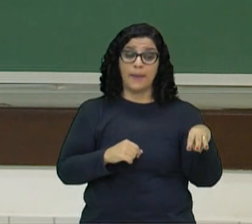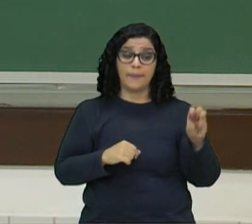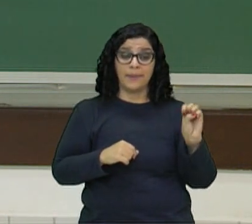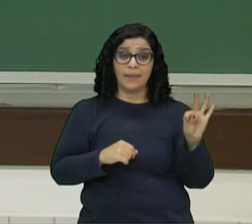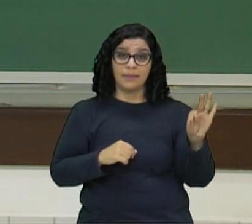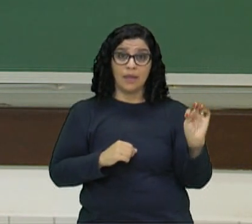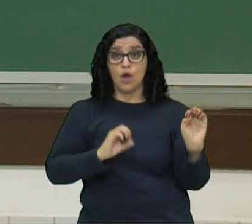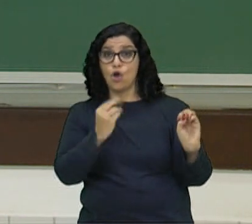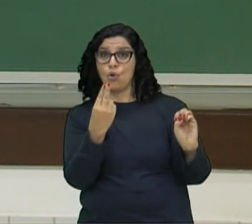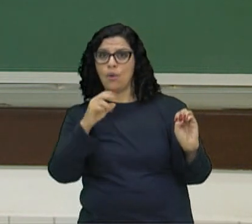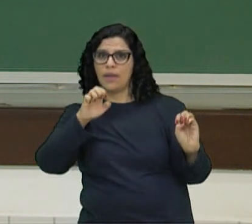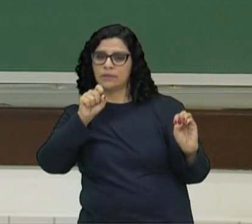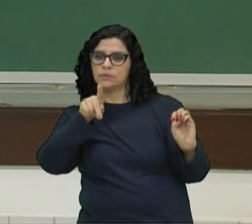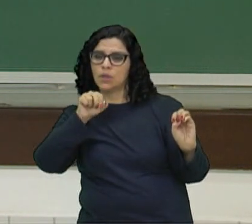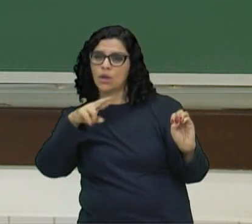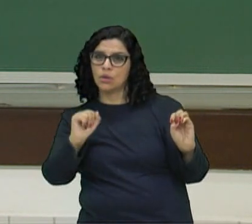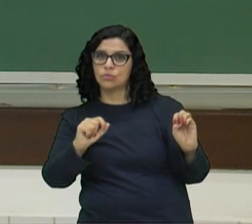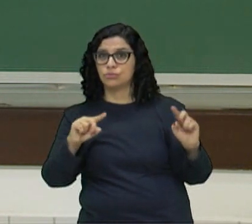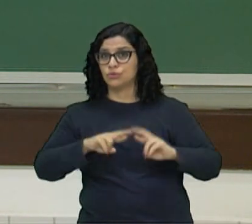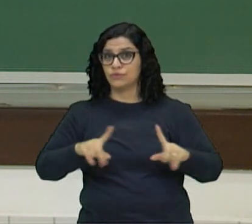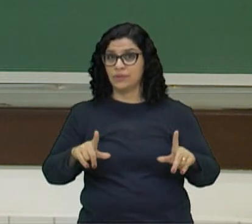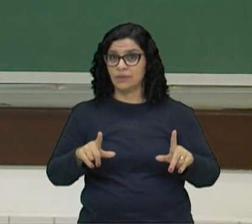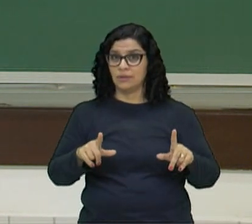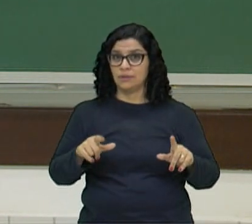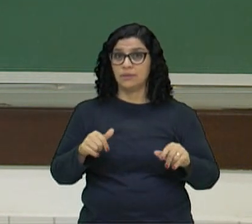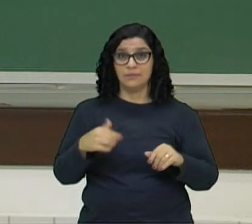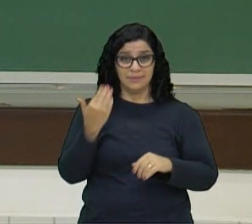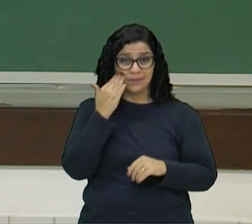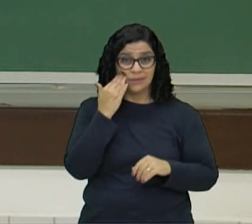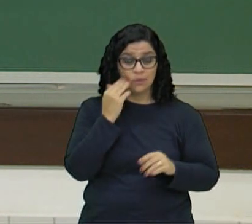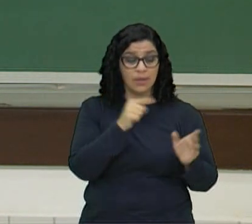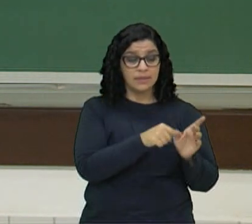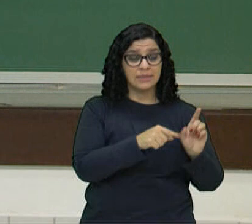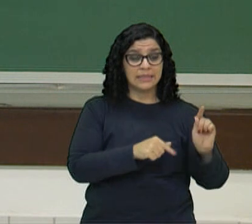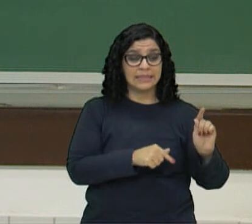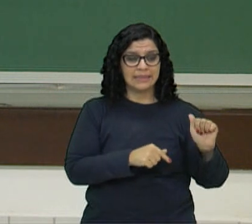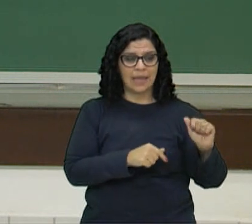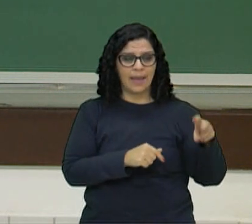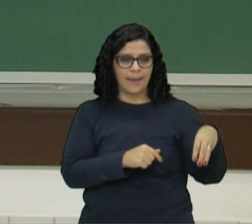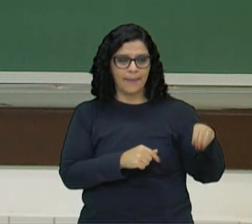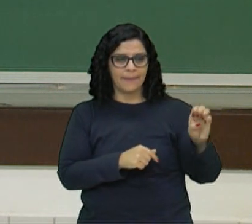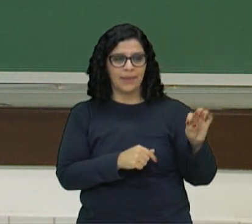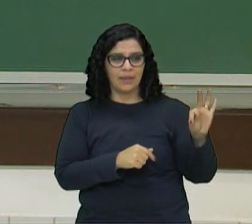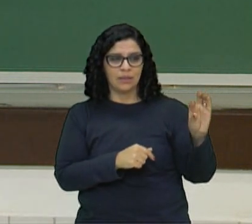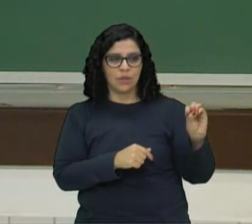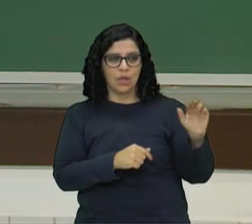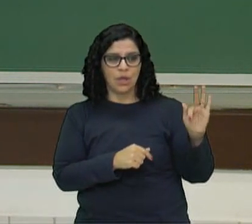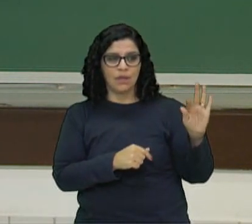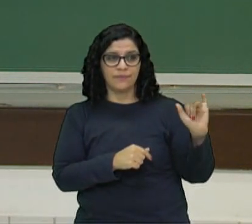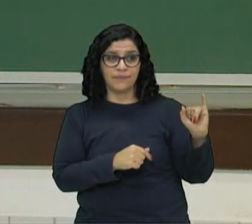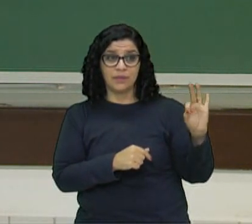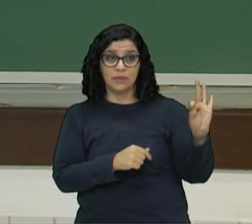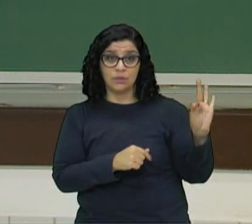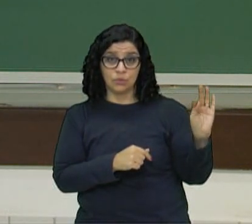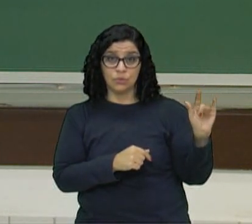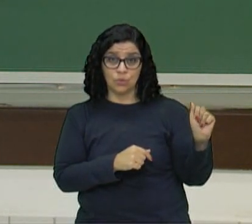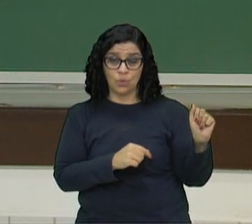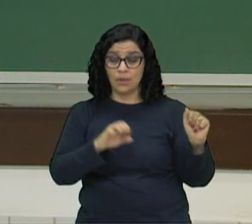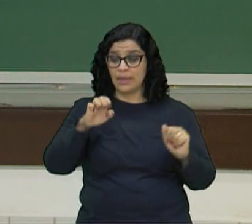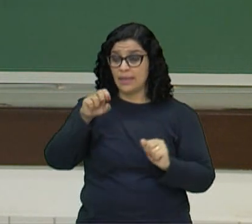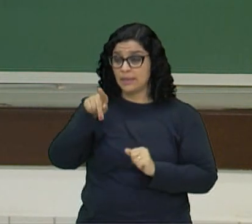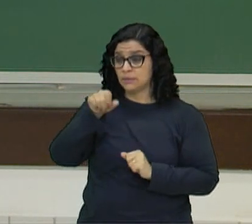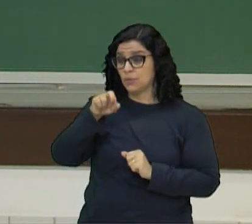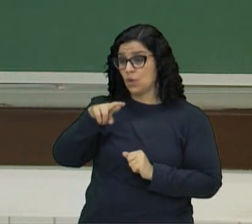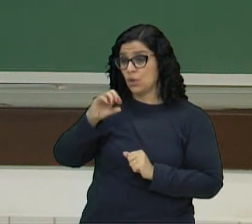bom? Quem produz esporos? O esporófito. Quem produz gameta? O gametófito. Então, se eu estou olhando a fase